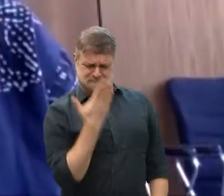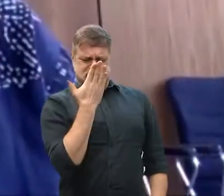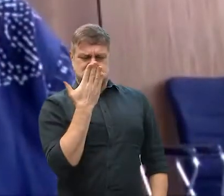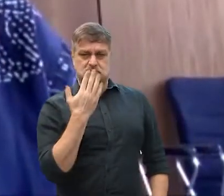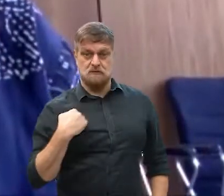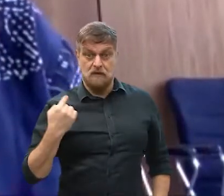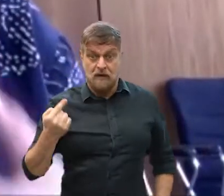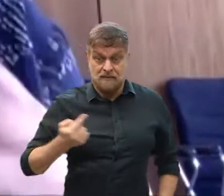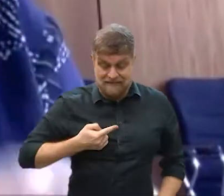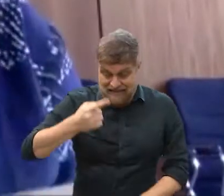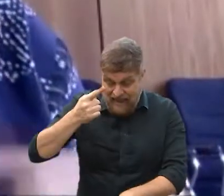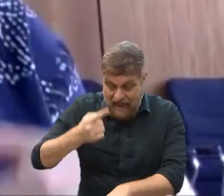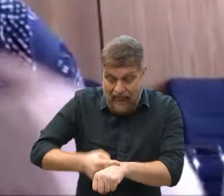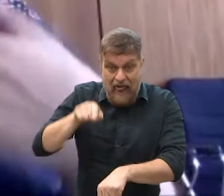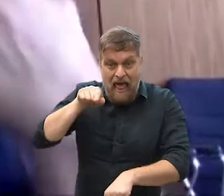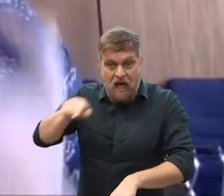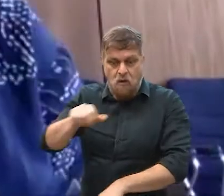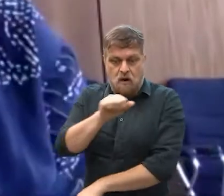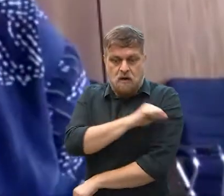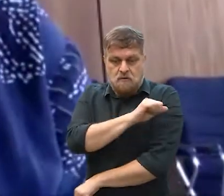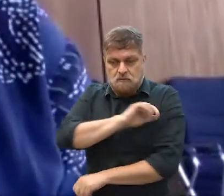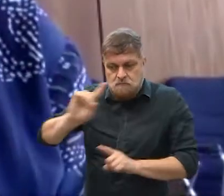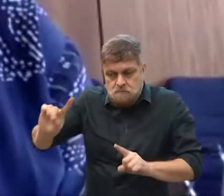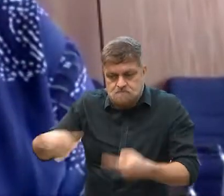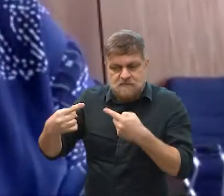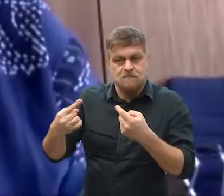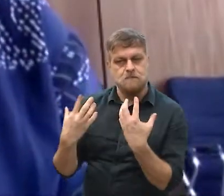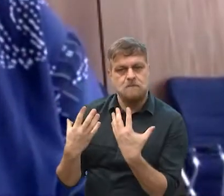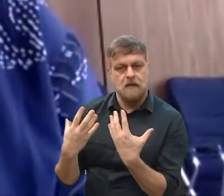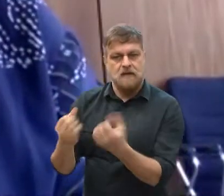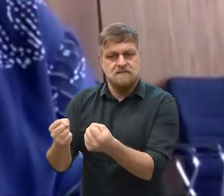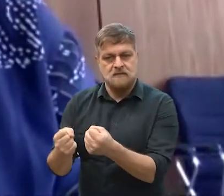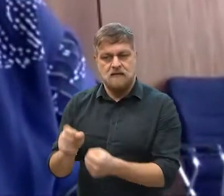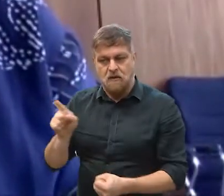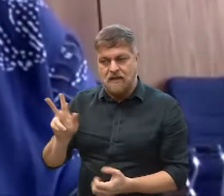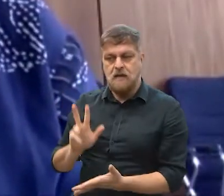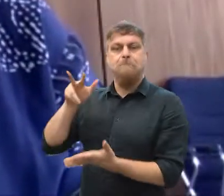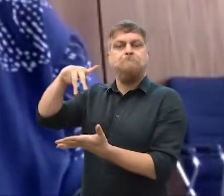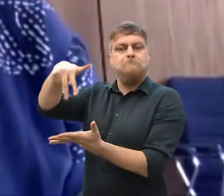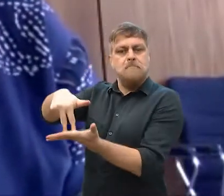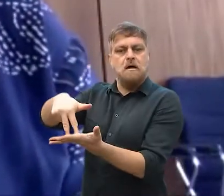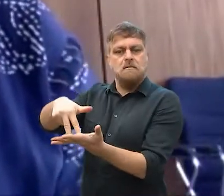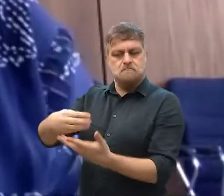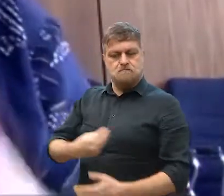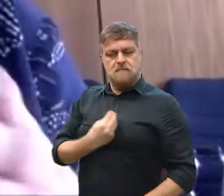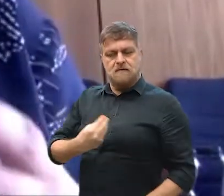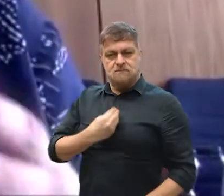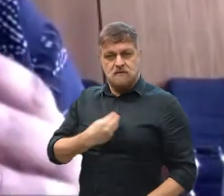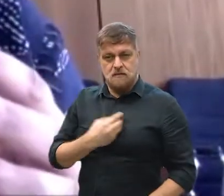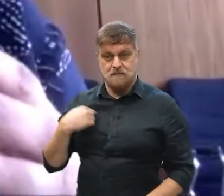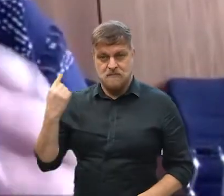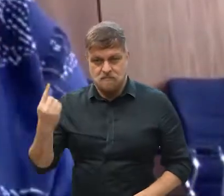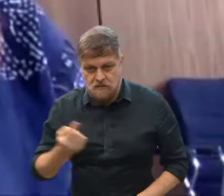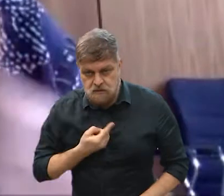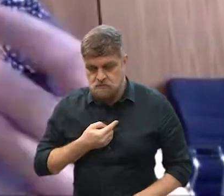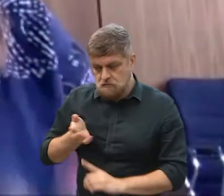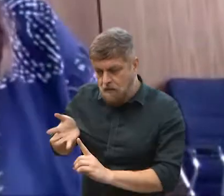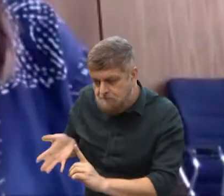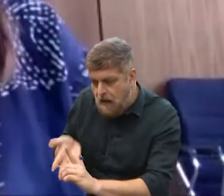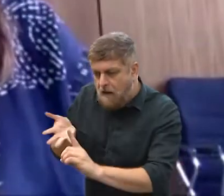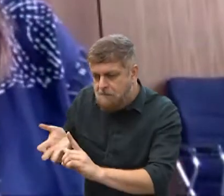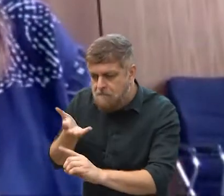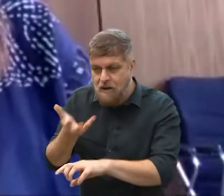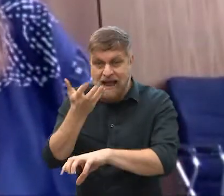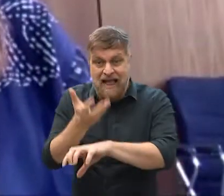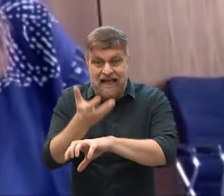lixo. E ali, então, eles aceitaram esse desafio de serem protagonistas da sua história. E a gente começou, então, a estruturar o trabalho